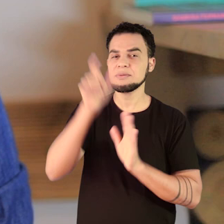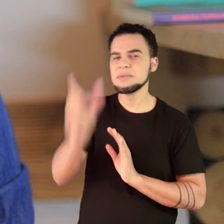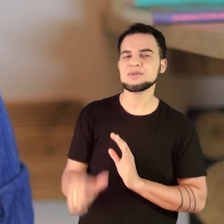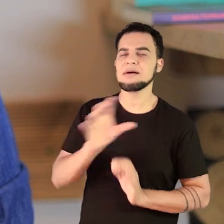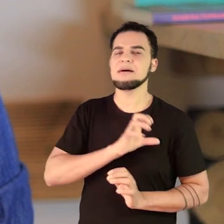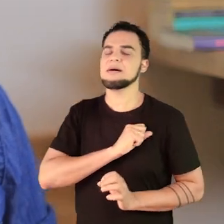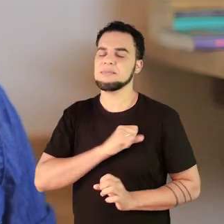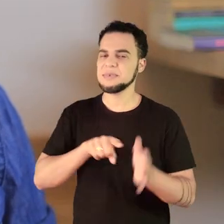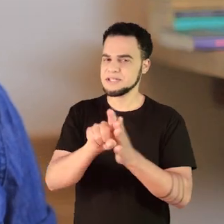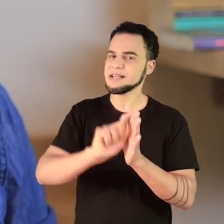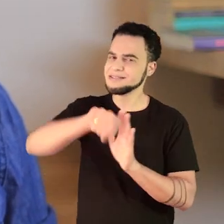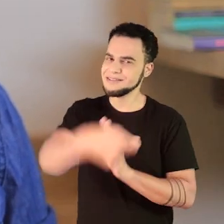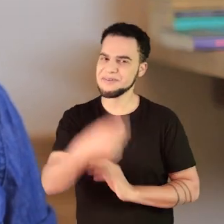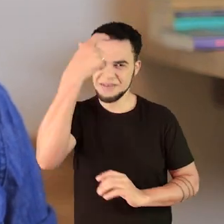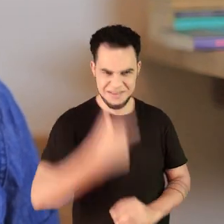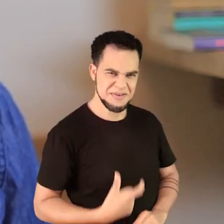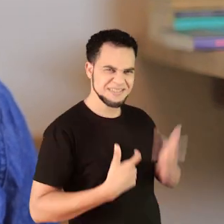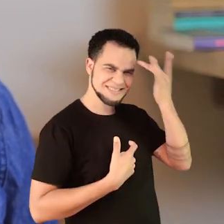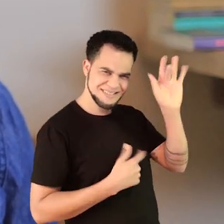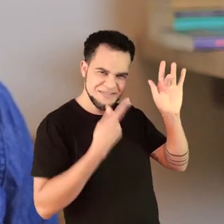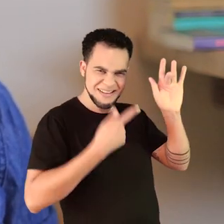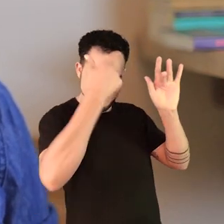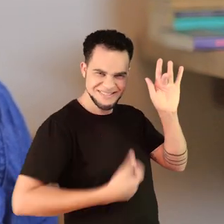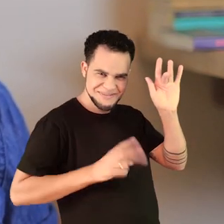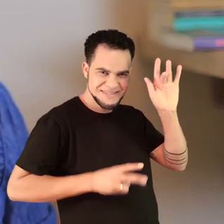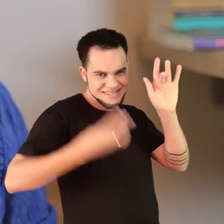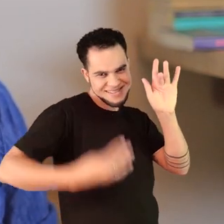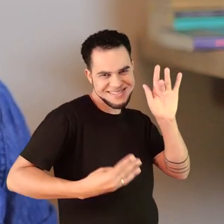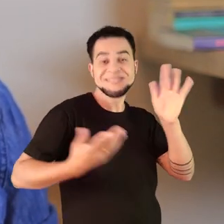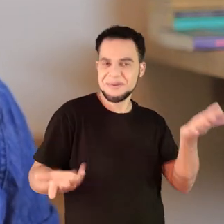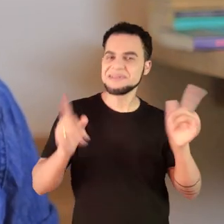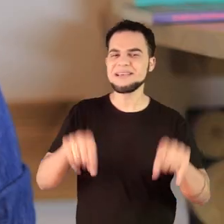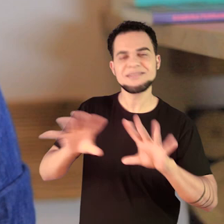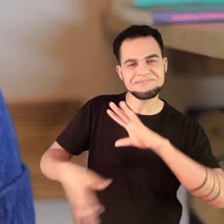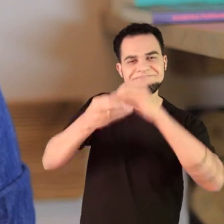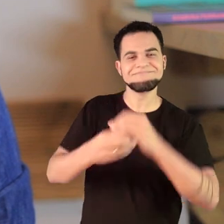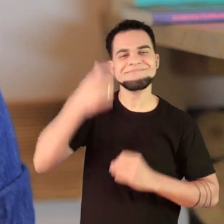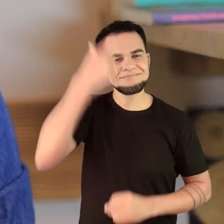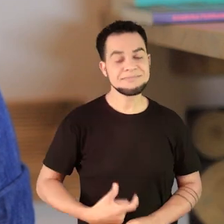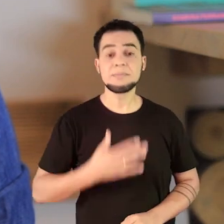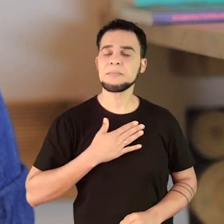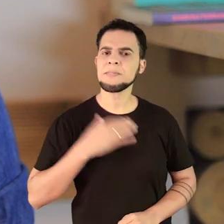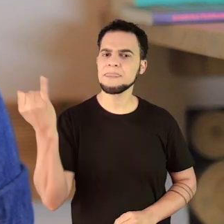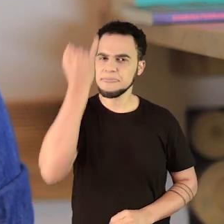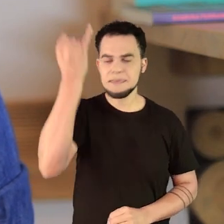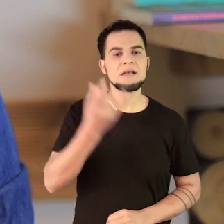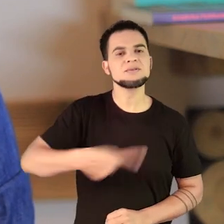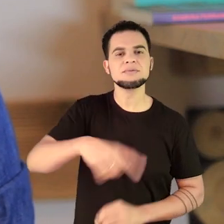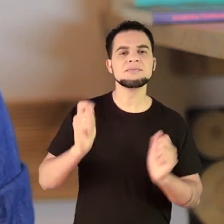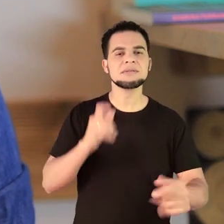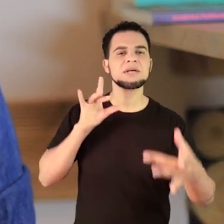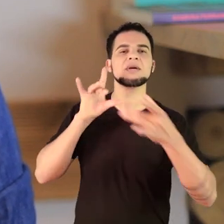que ama pesquisar, eu, no sinal, estranho quando a gente fala da gente na terceira pessoa, mas é isso. E para mim é muito importante a gente